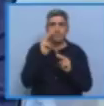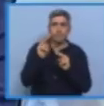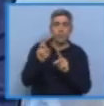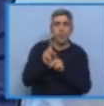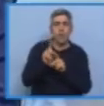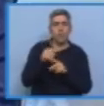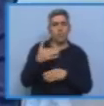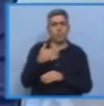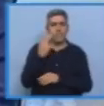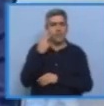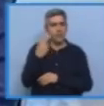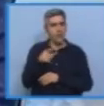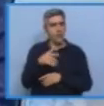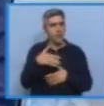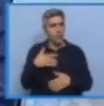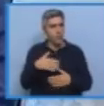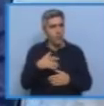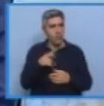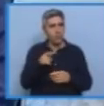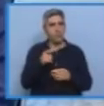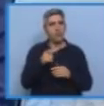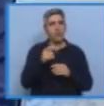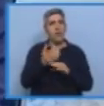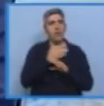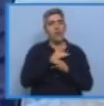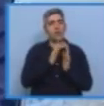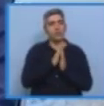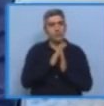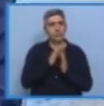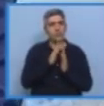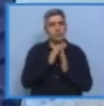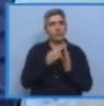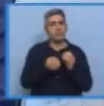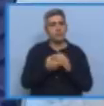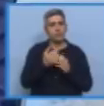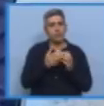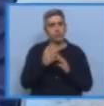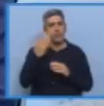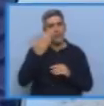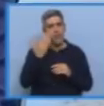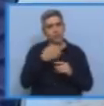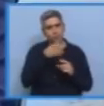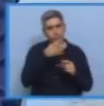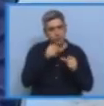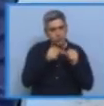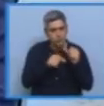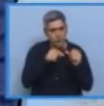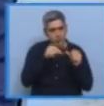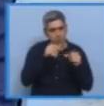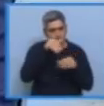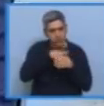um dom. É certo que a vida é anterior à religião. E a religião fundamenta todos os direitos e enfim, fundamenta, no